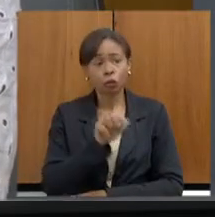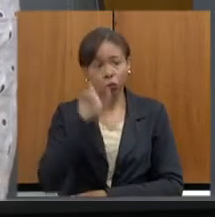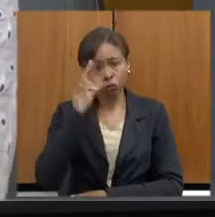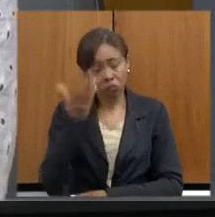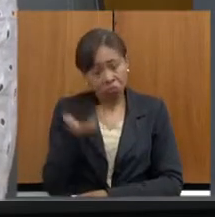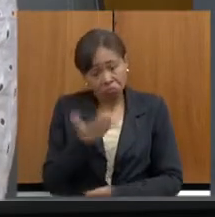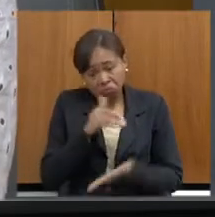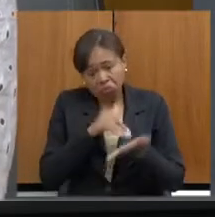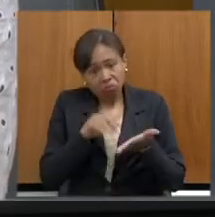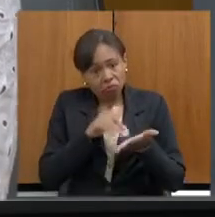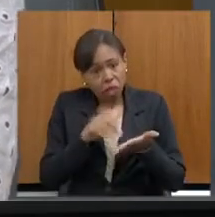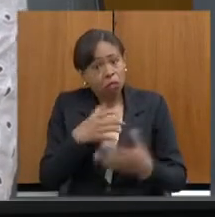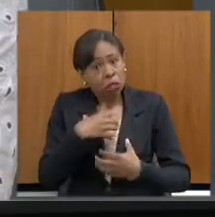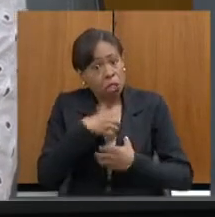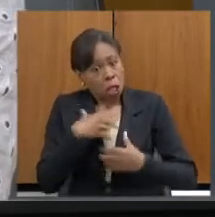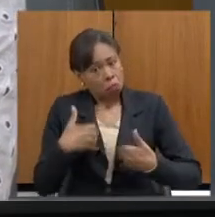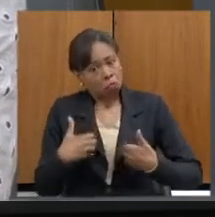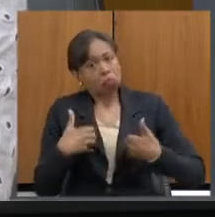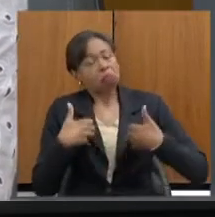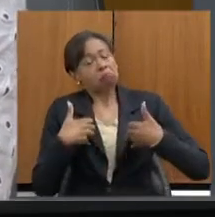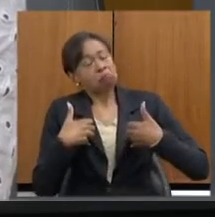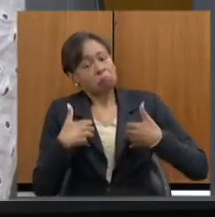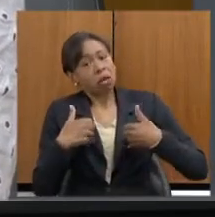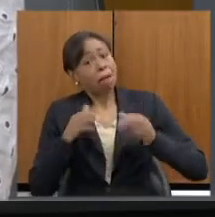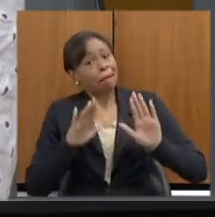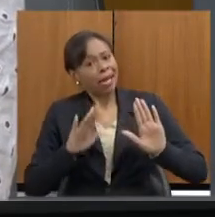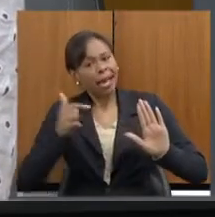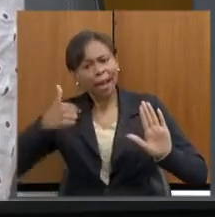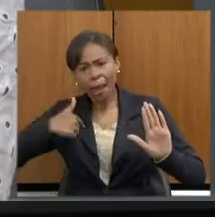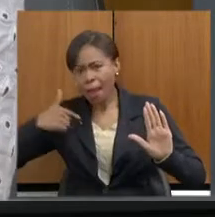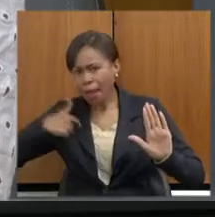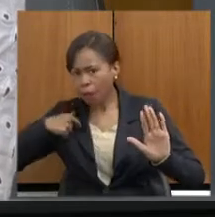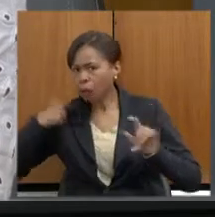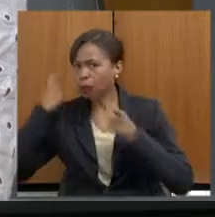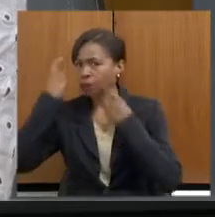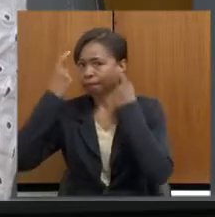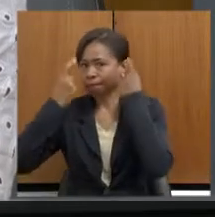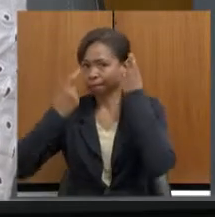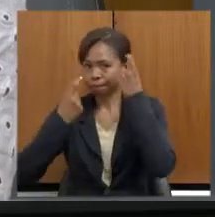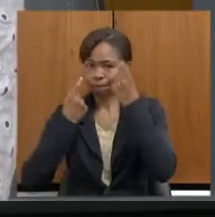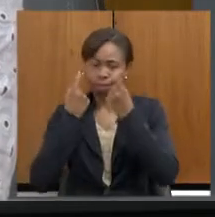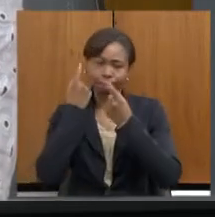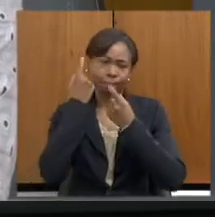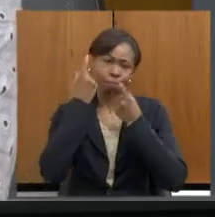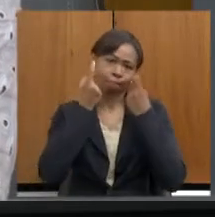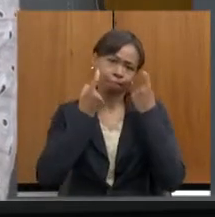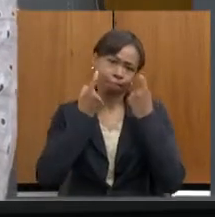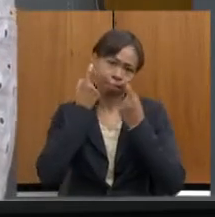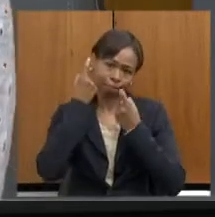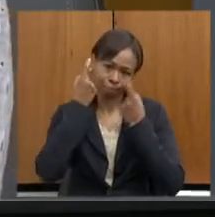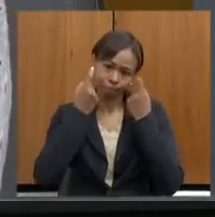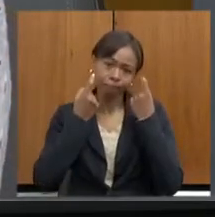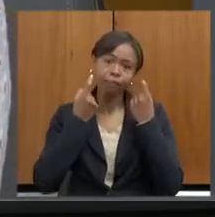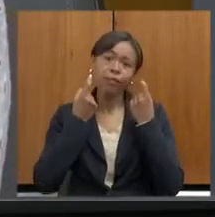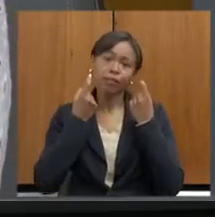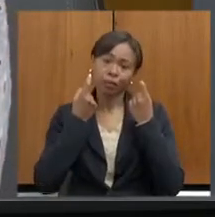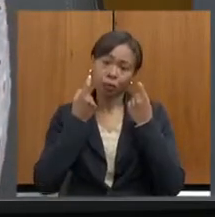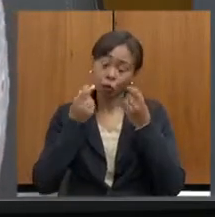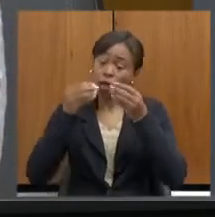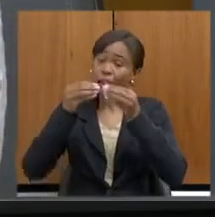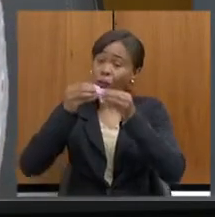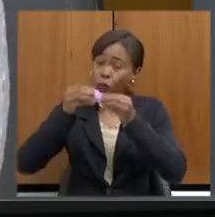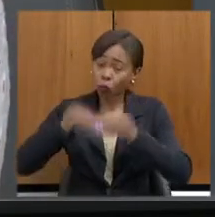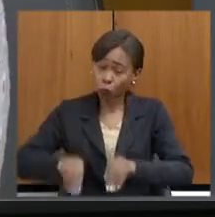fica orgulhoso secretário eu extremamente preocupada porque os efeitos e impactos numa